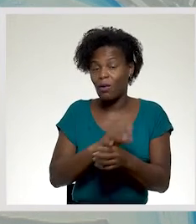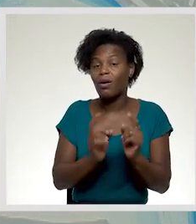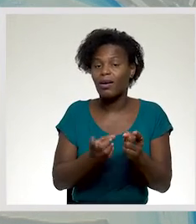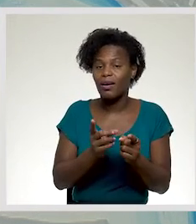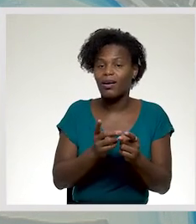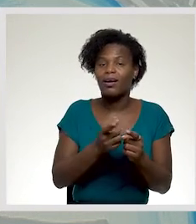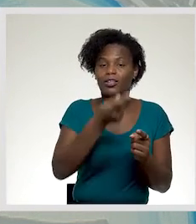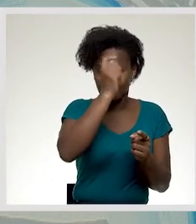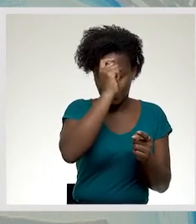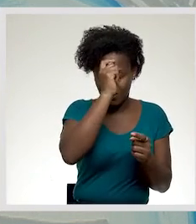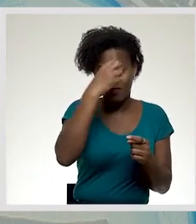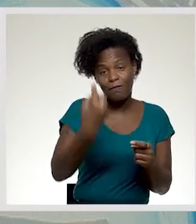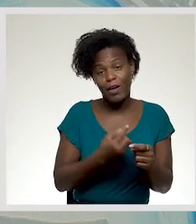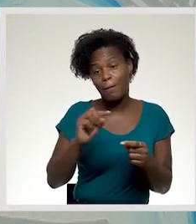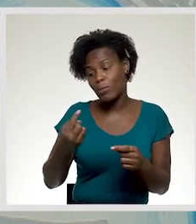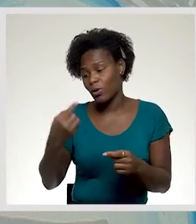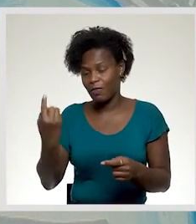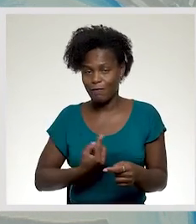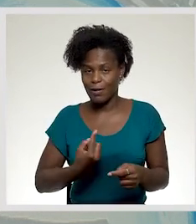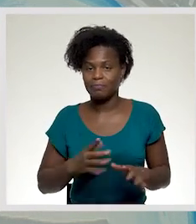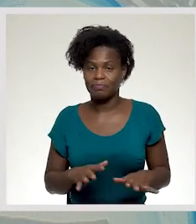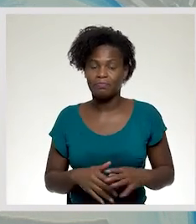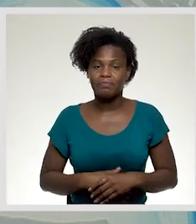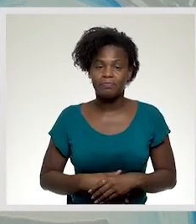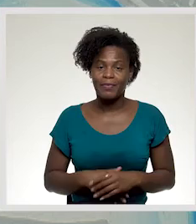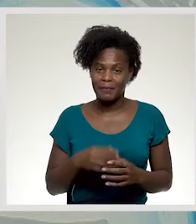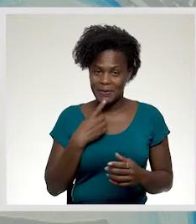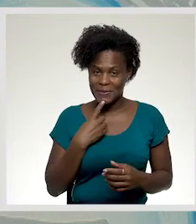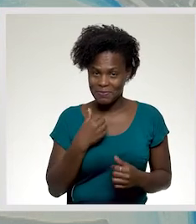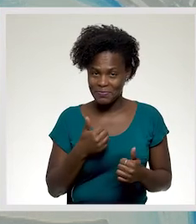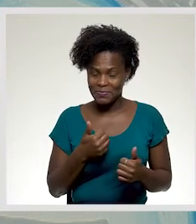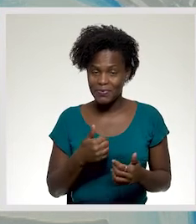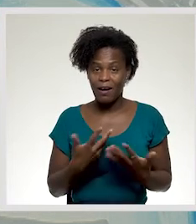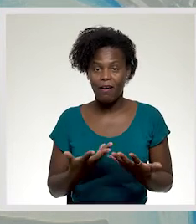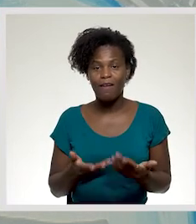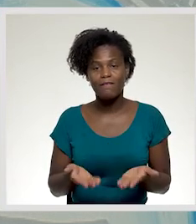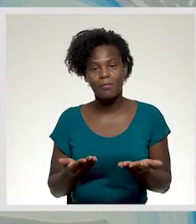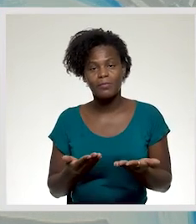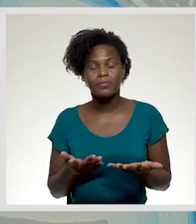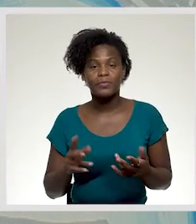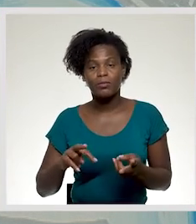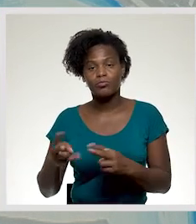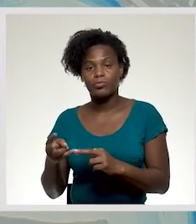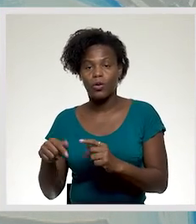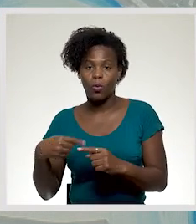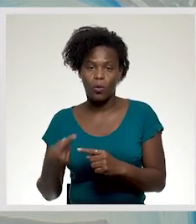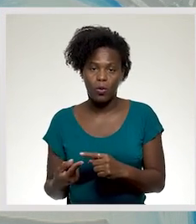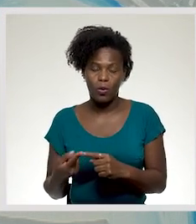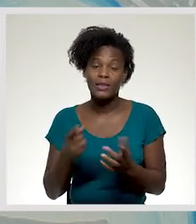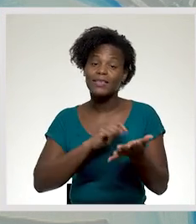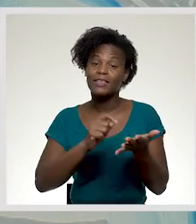é cumprir o dever por dever. Entendido? Vamos agora passar, então,